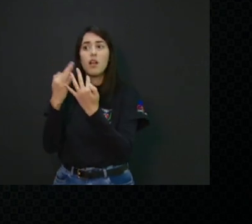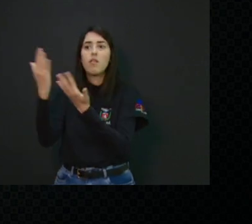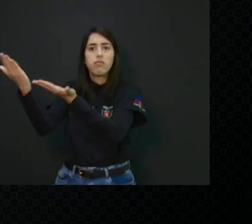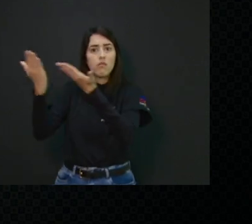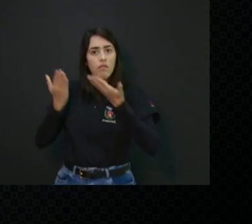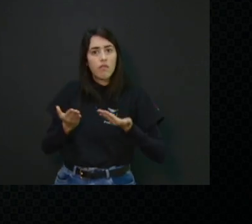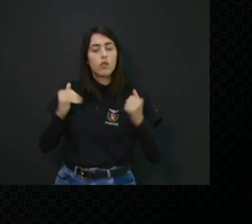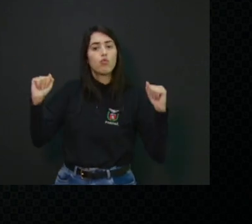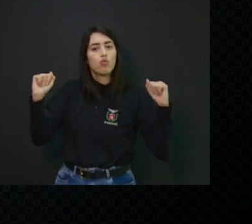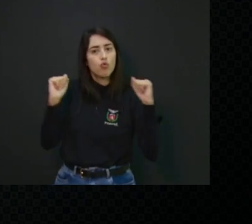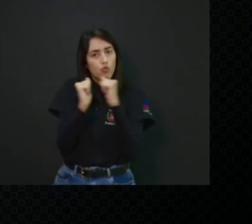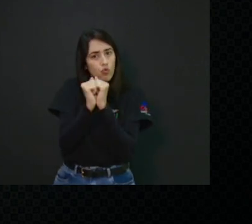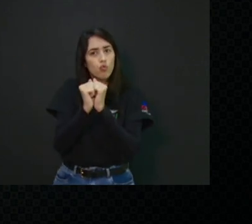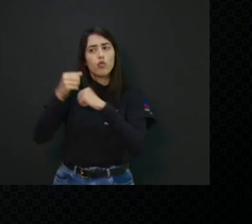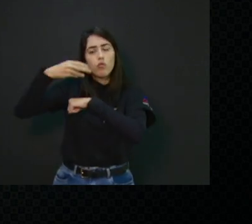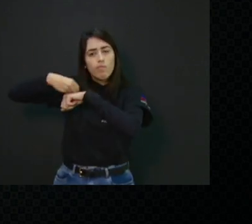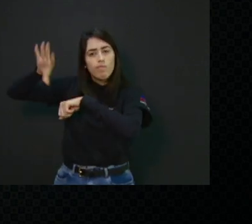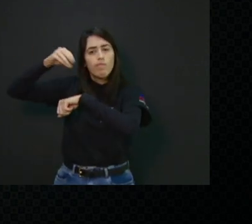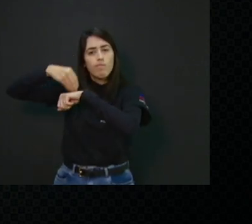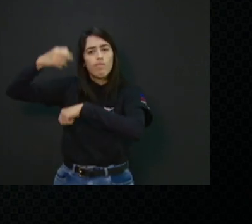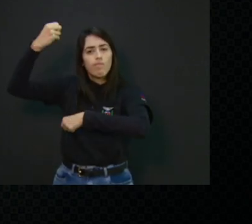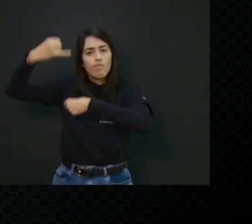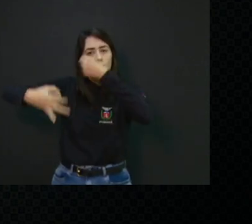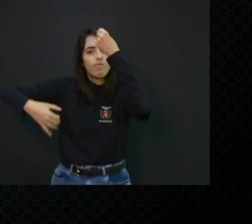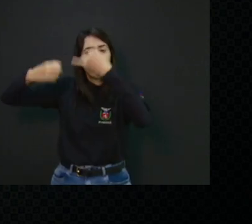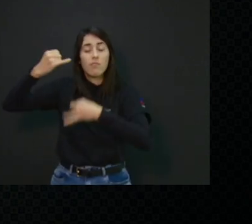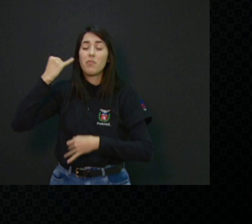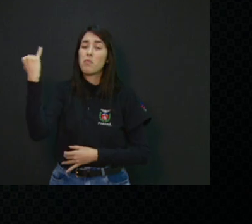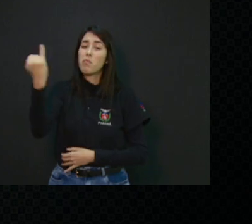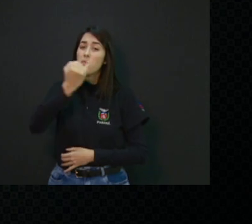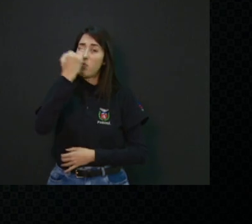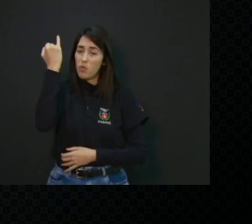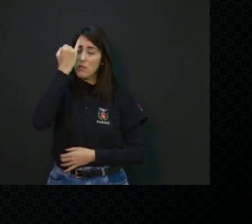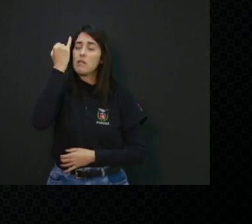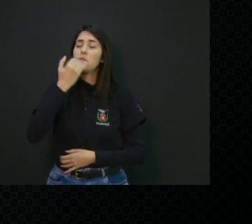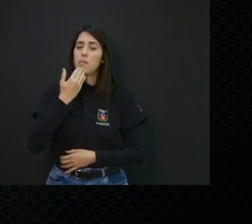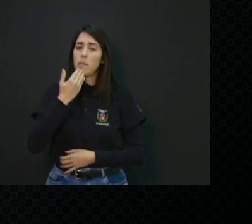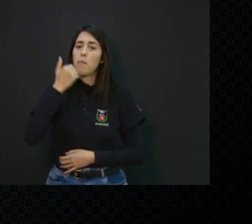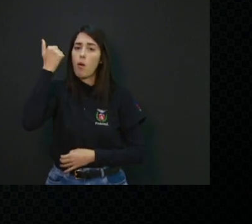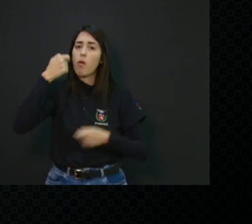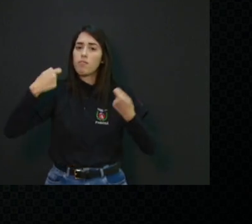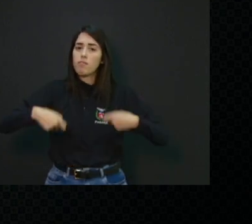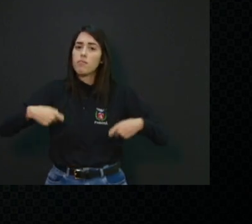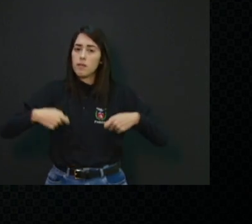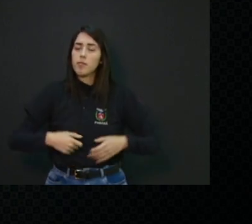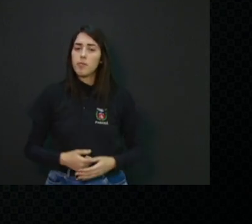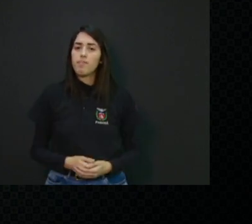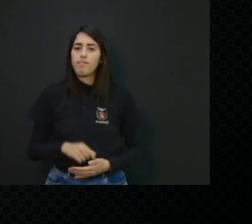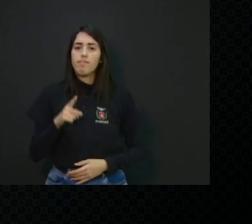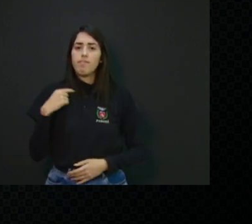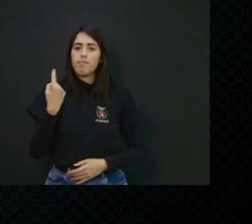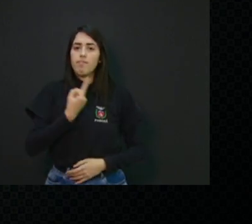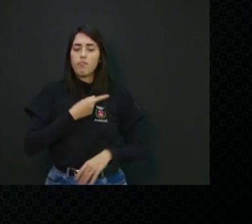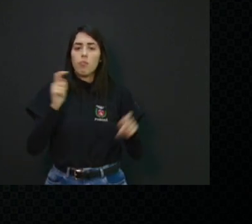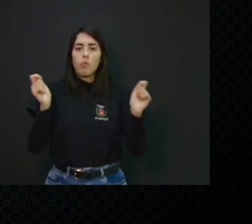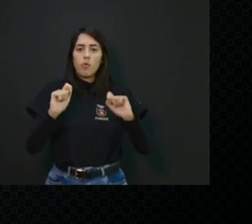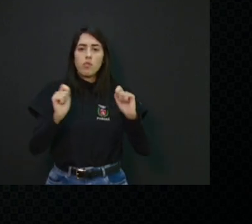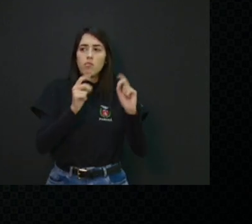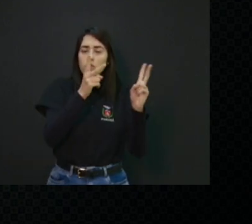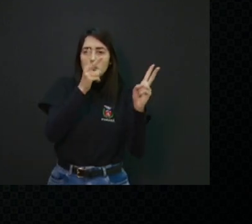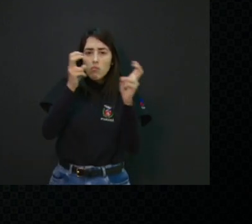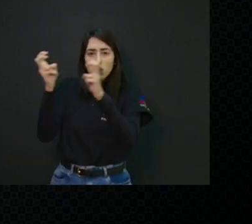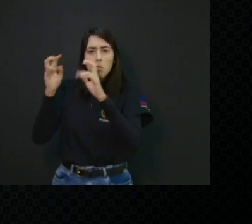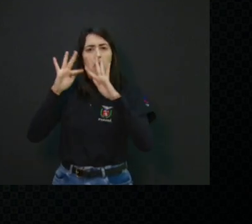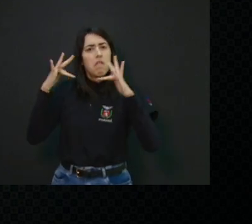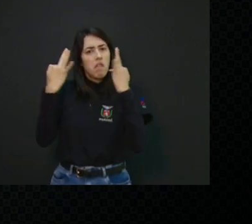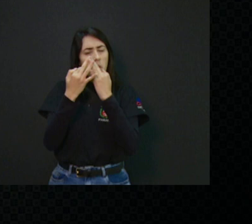realmente orientada, instrumentalizada, vai fazer toda a diferença. E a gente consegue ver realmente famílias que se